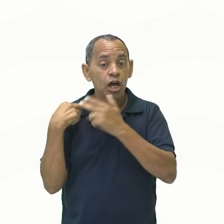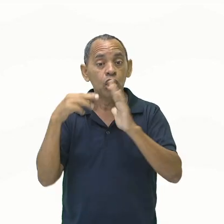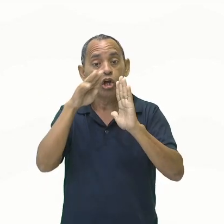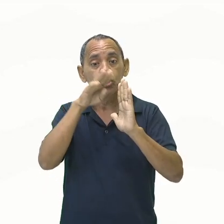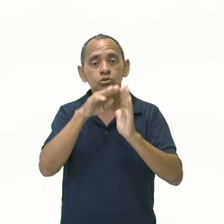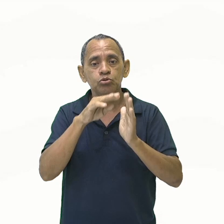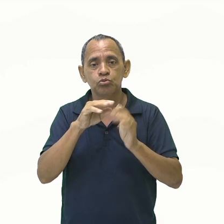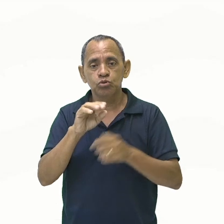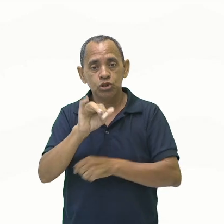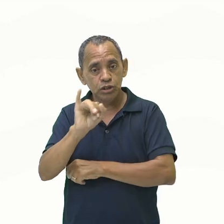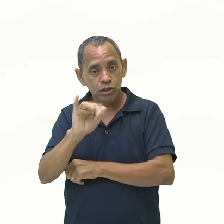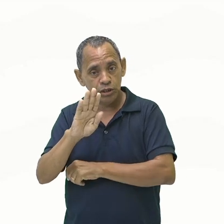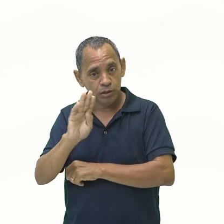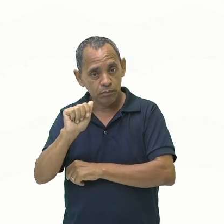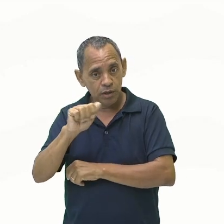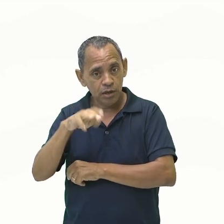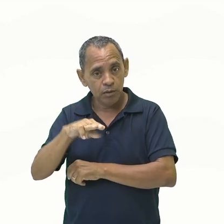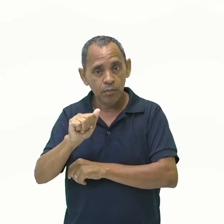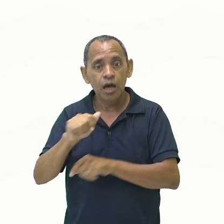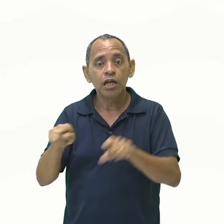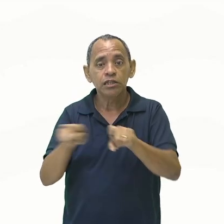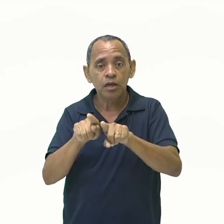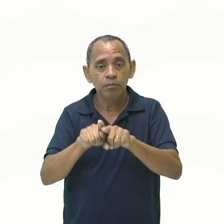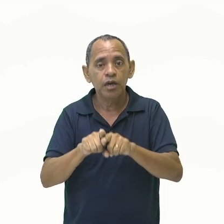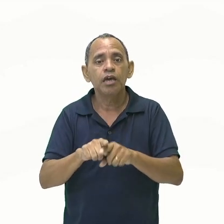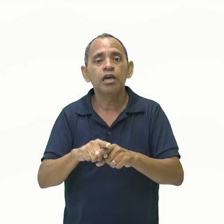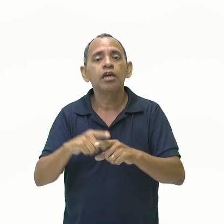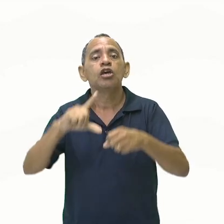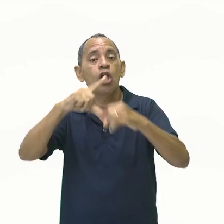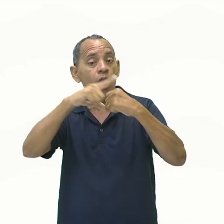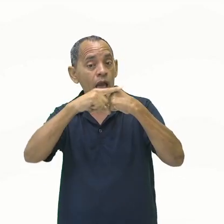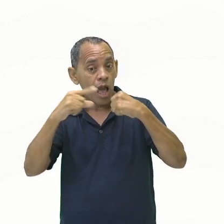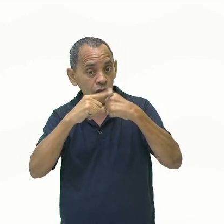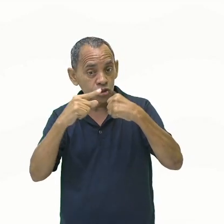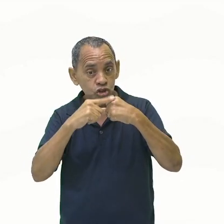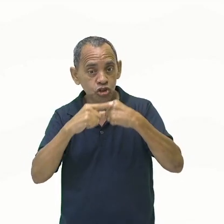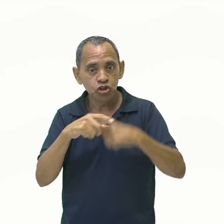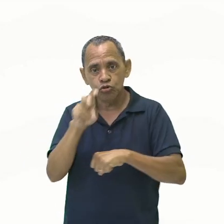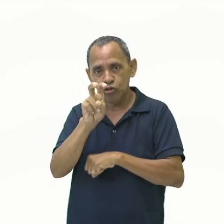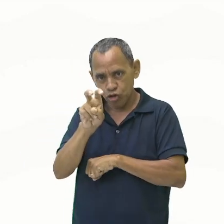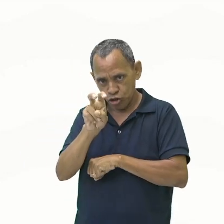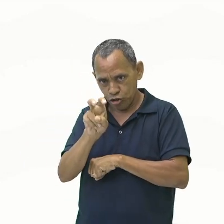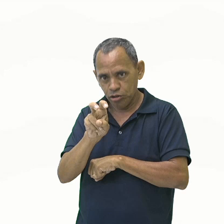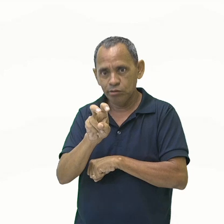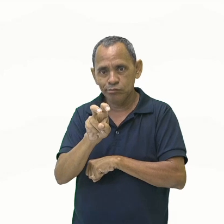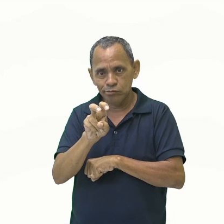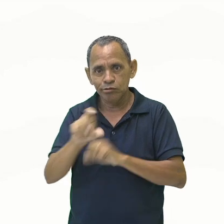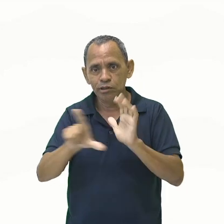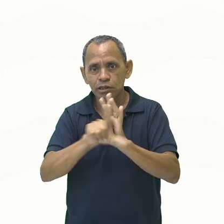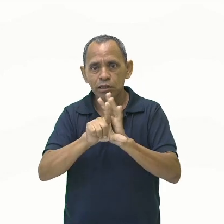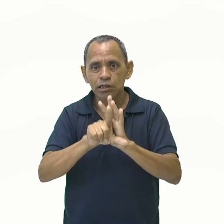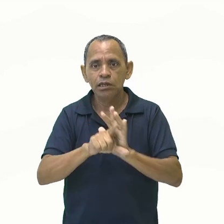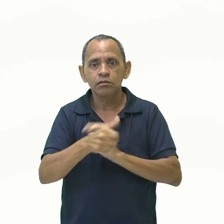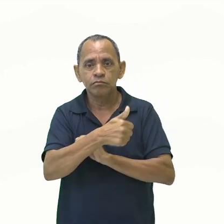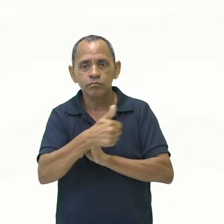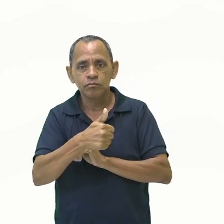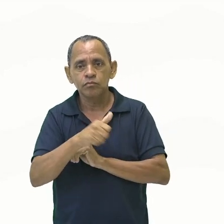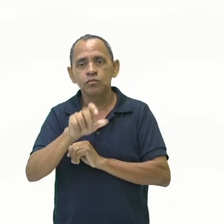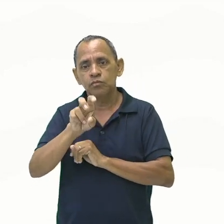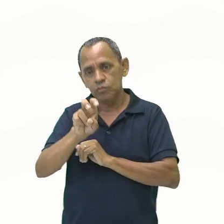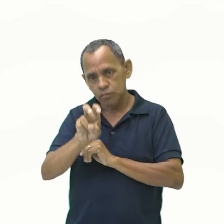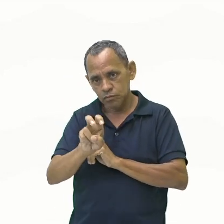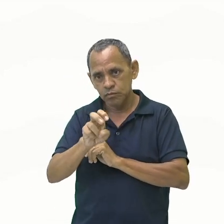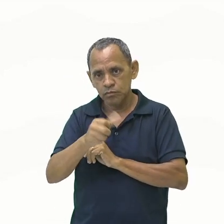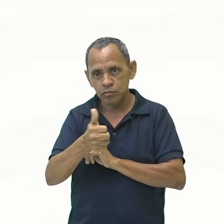acordo aqui com o artigo 5º da Lei 11.516 de 2007, o IBAMA ele tem